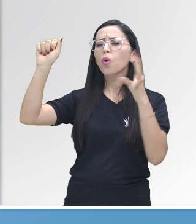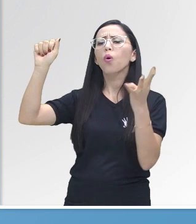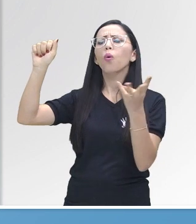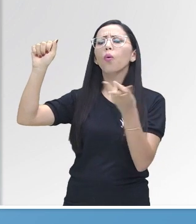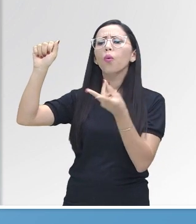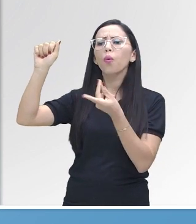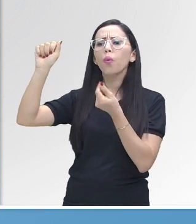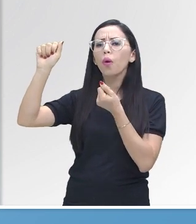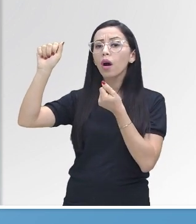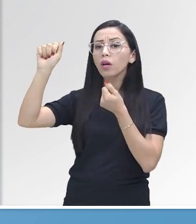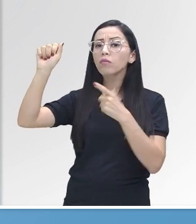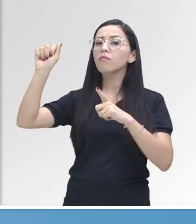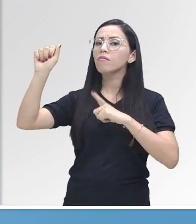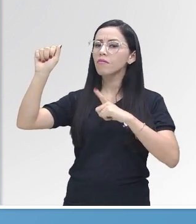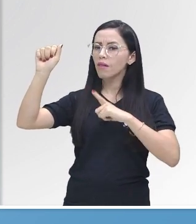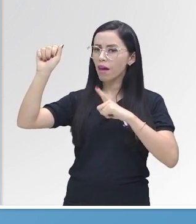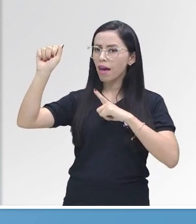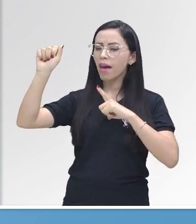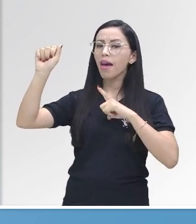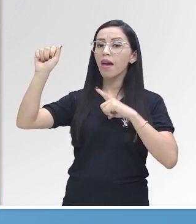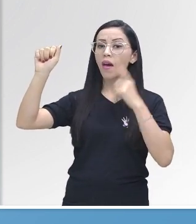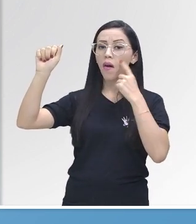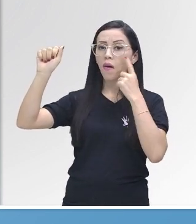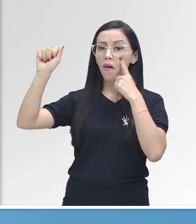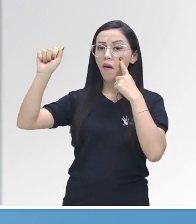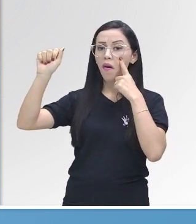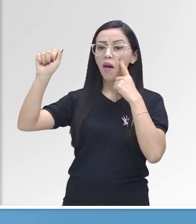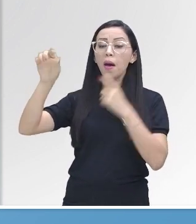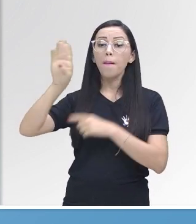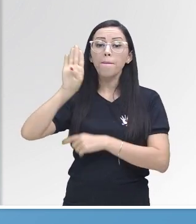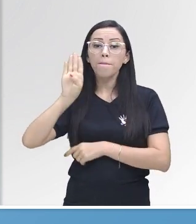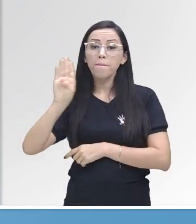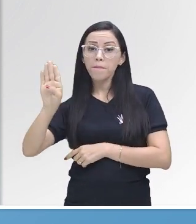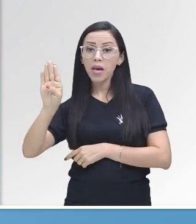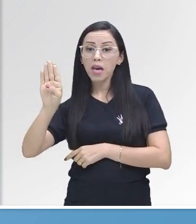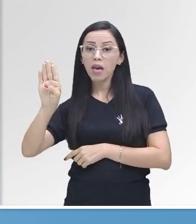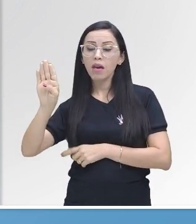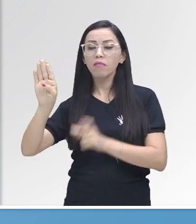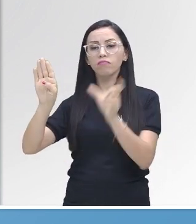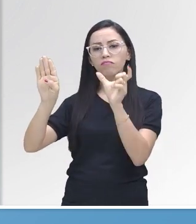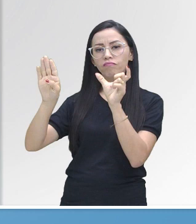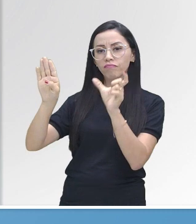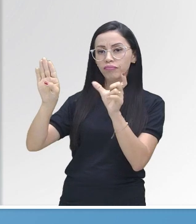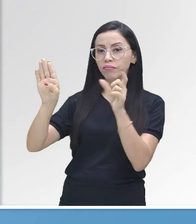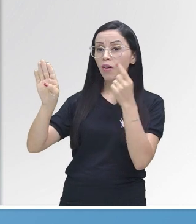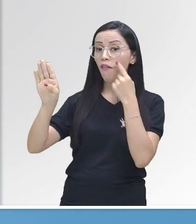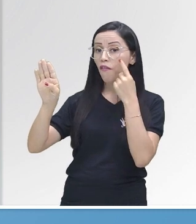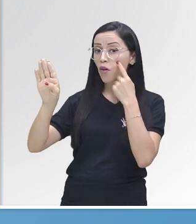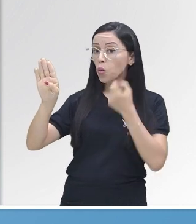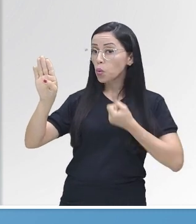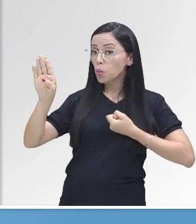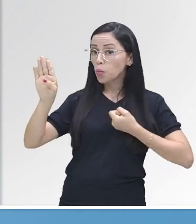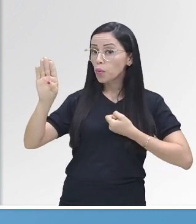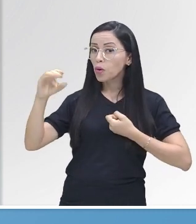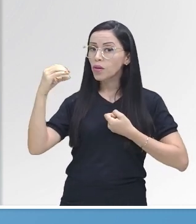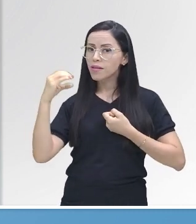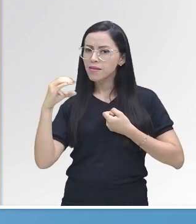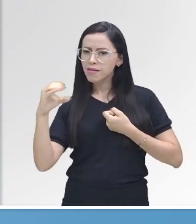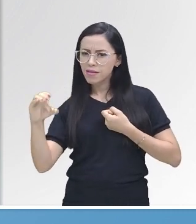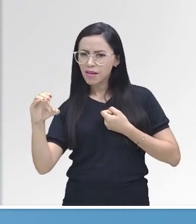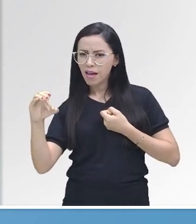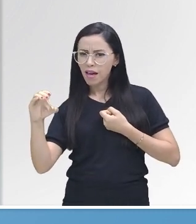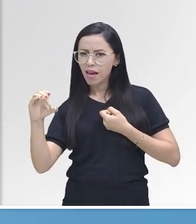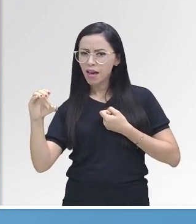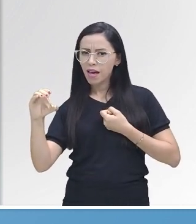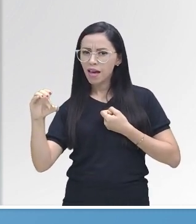Tem aqui uma medida. Na letra B, tem uma outra medida. Olhou? Centímetros.